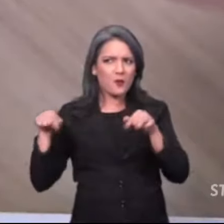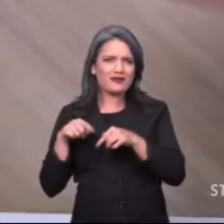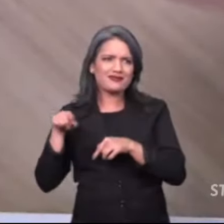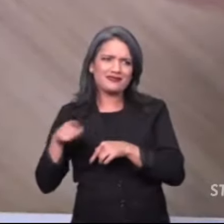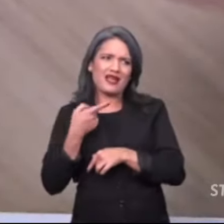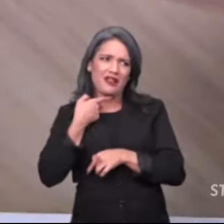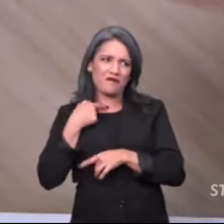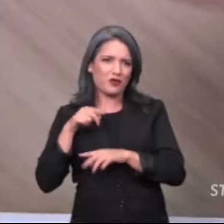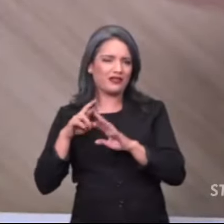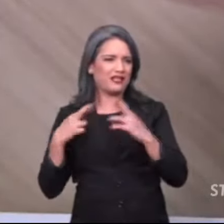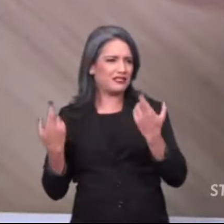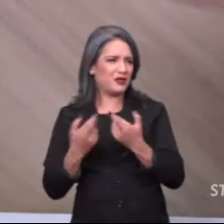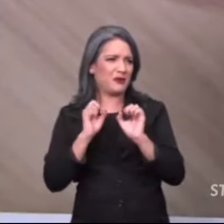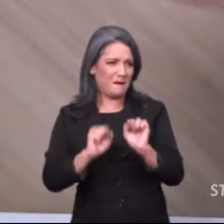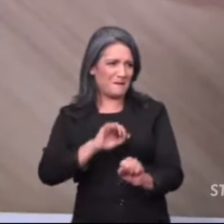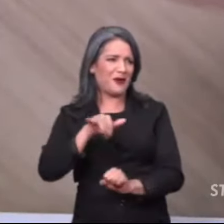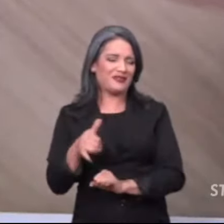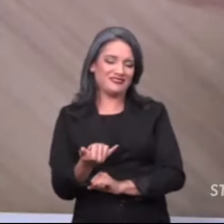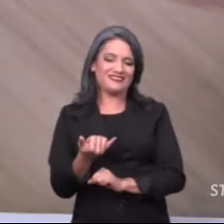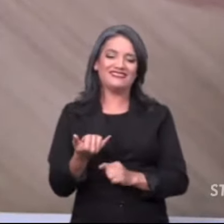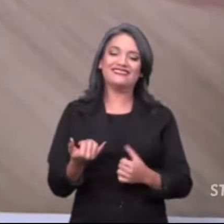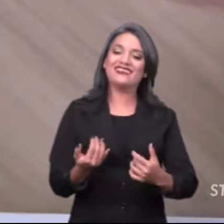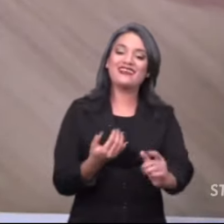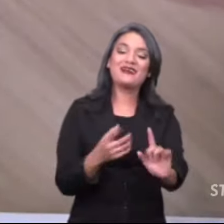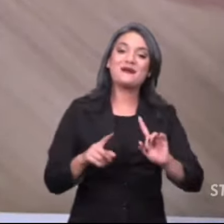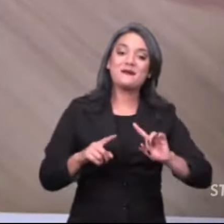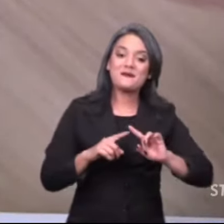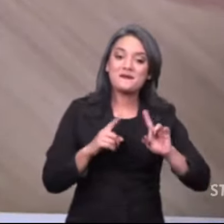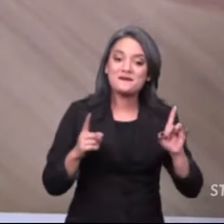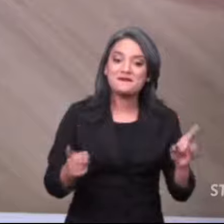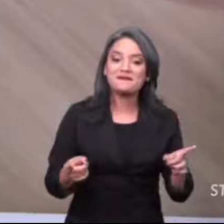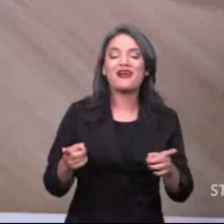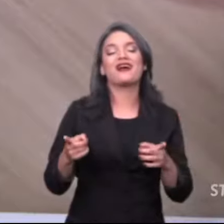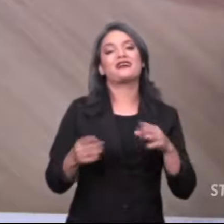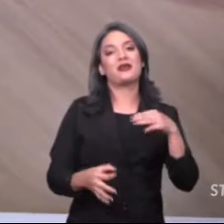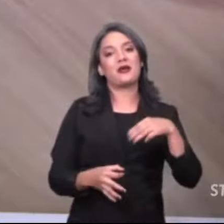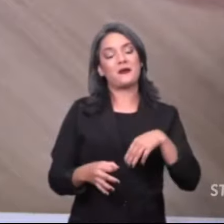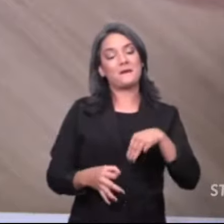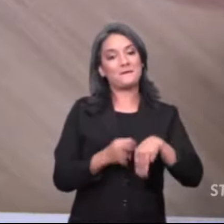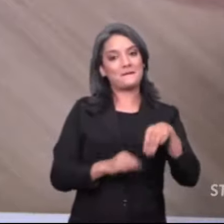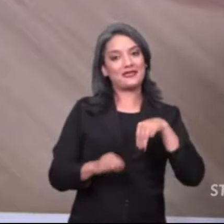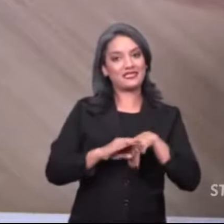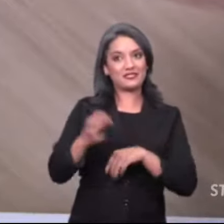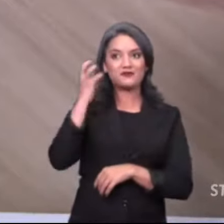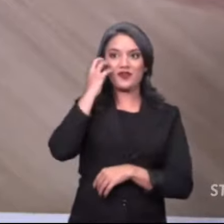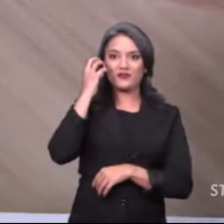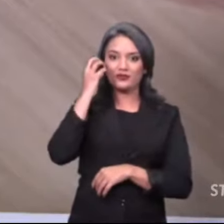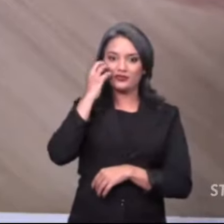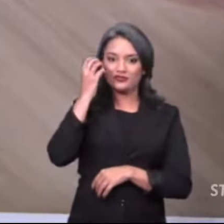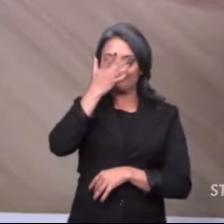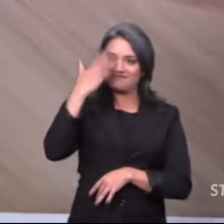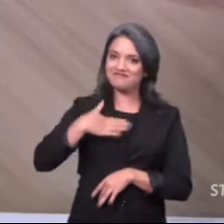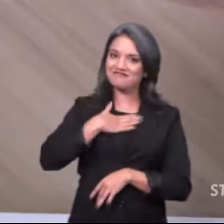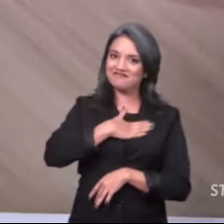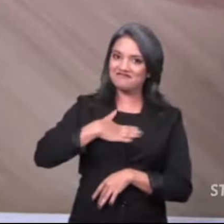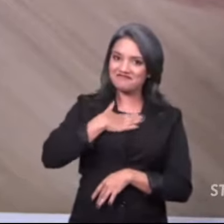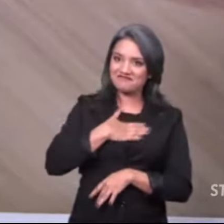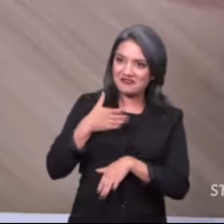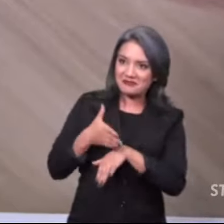reunião de gabinete. Mas, muito prestigiado o ministro Flávio Dino nessa sessão solene de posse, uma